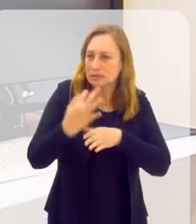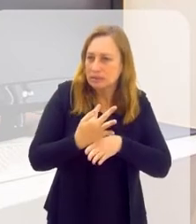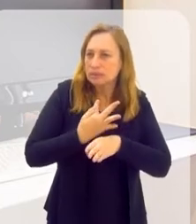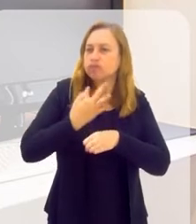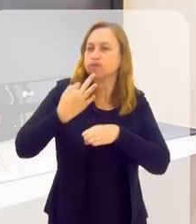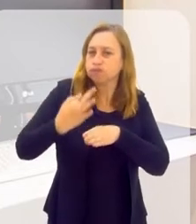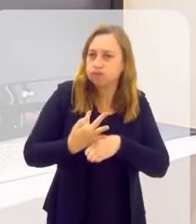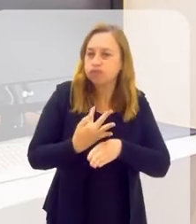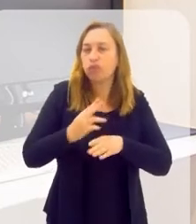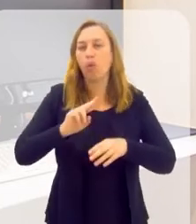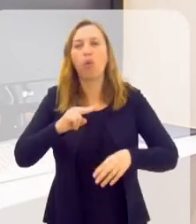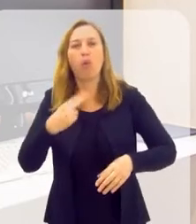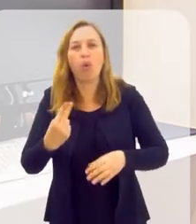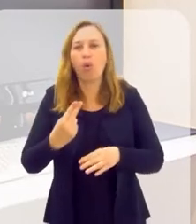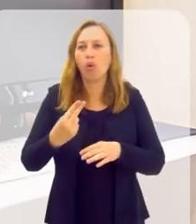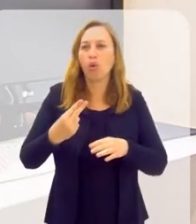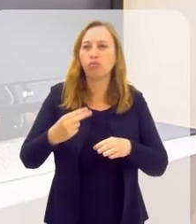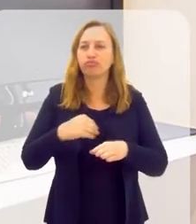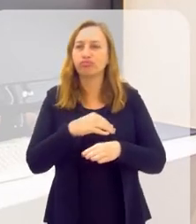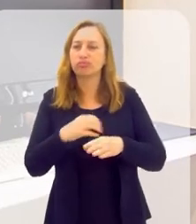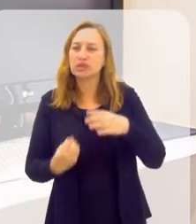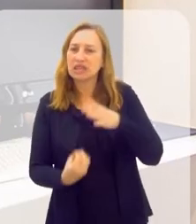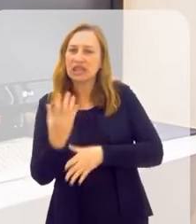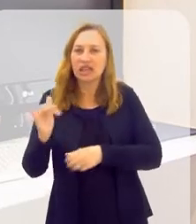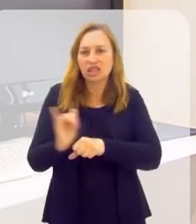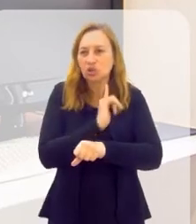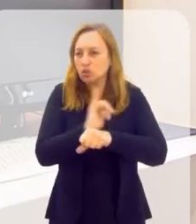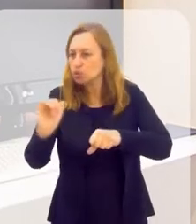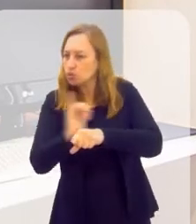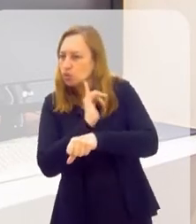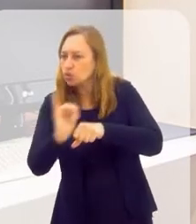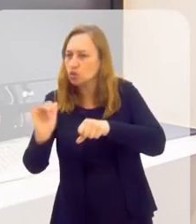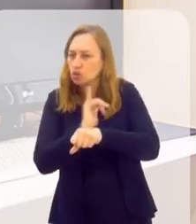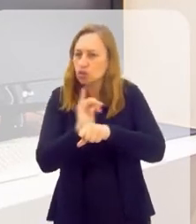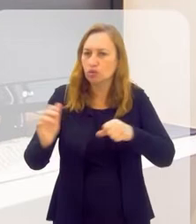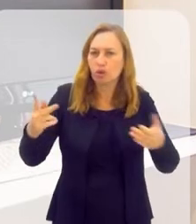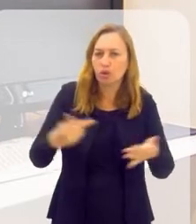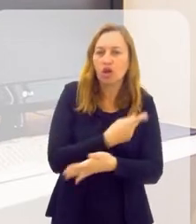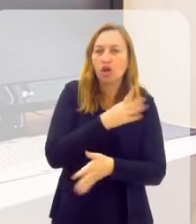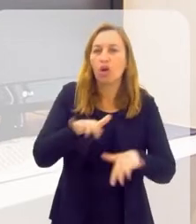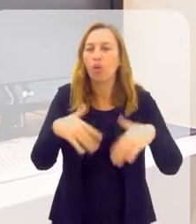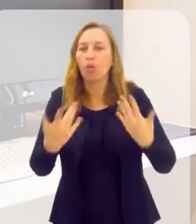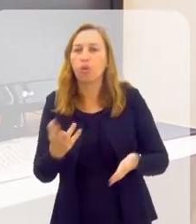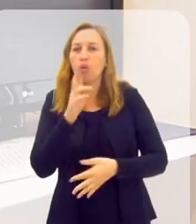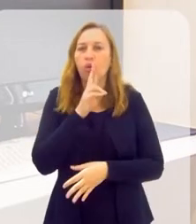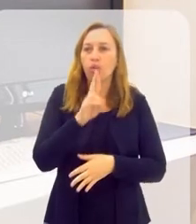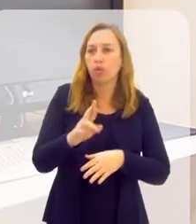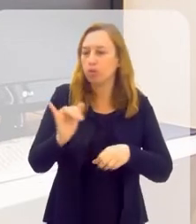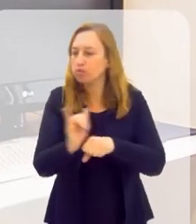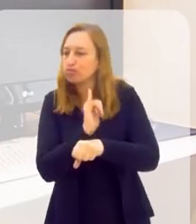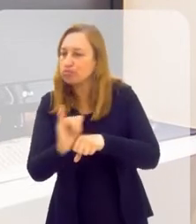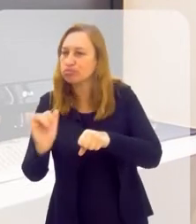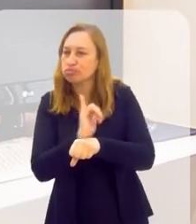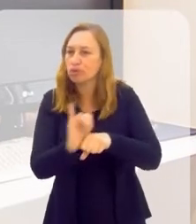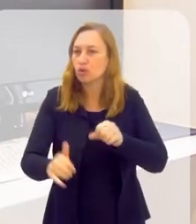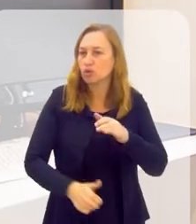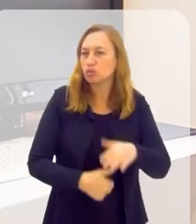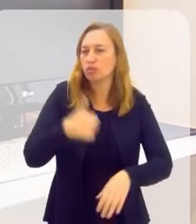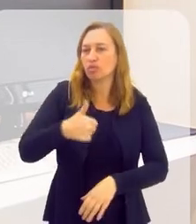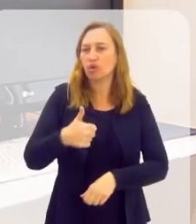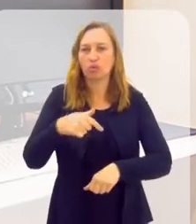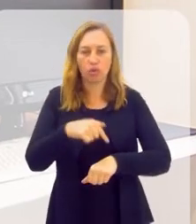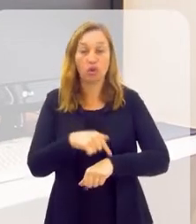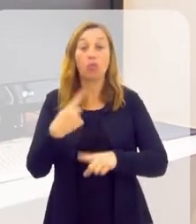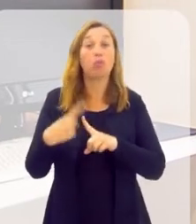resistência ou foi criada toda uma estratégia anterior para que isso acontecesse? Quais os resultados dessa estratégia num